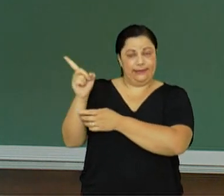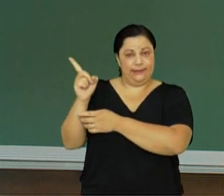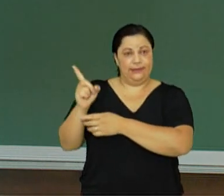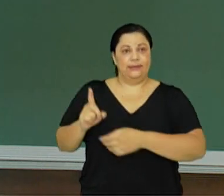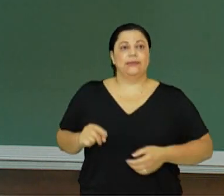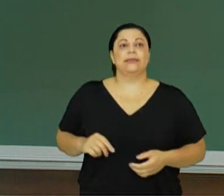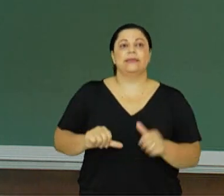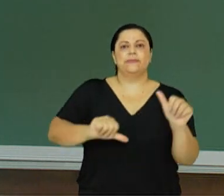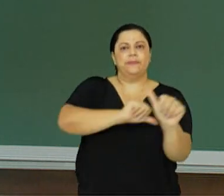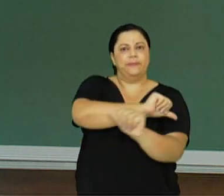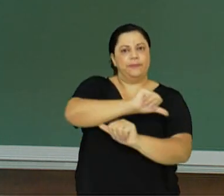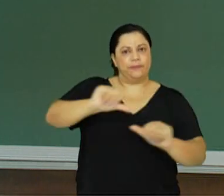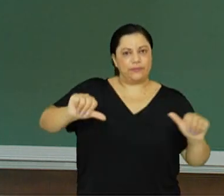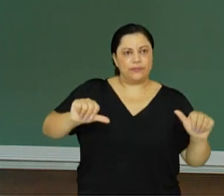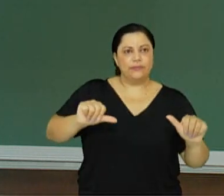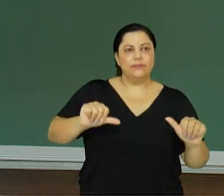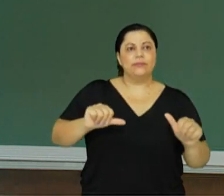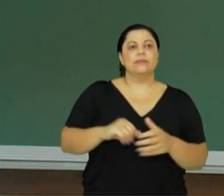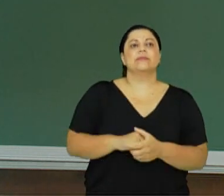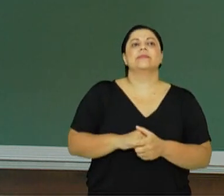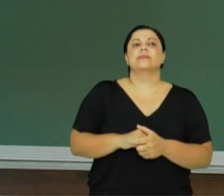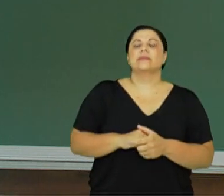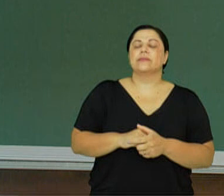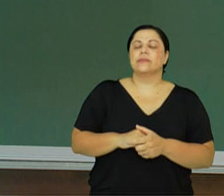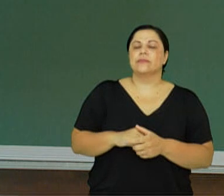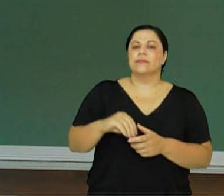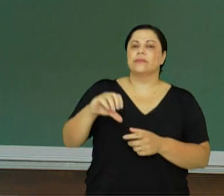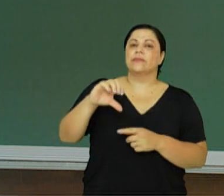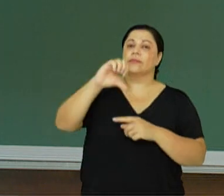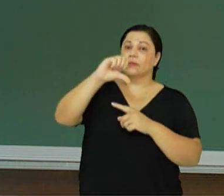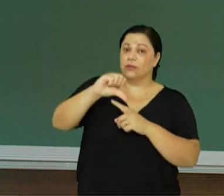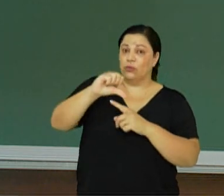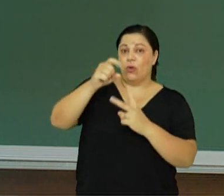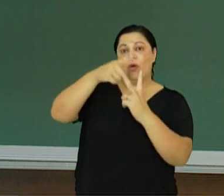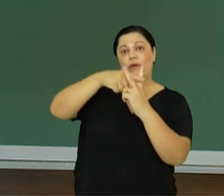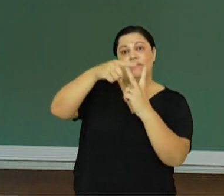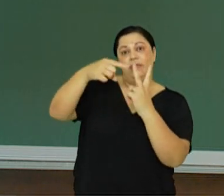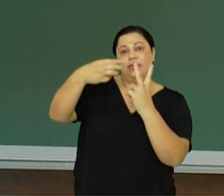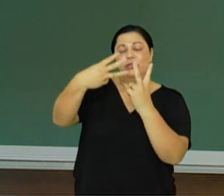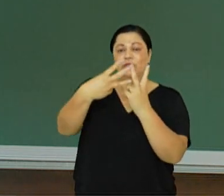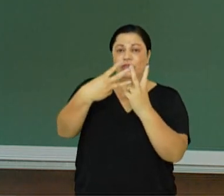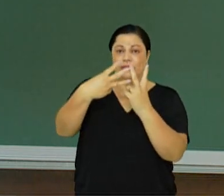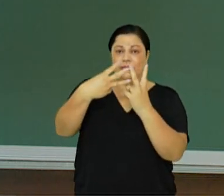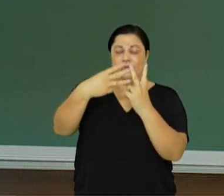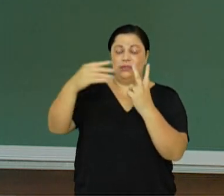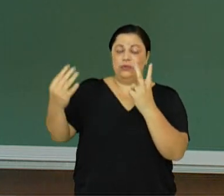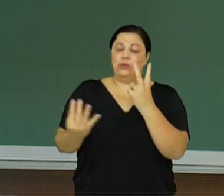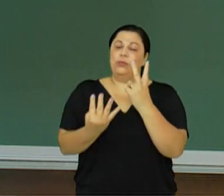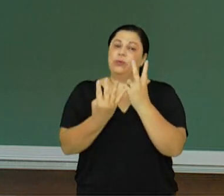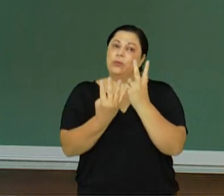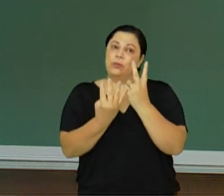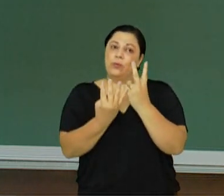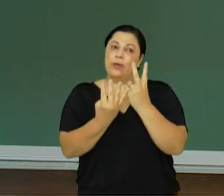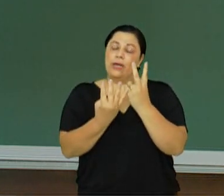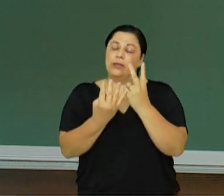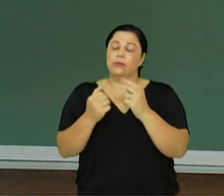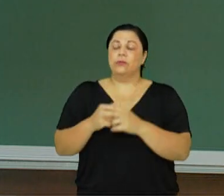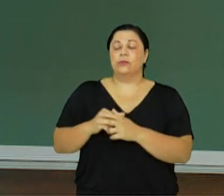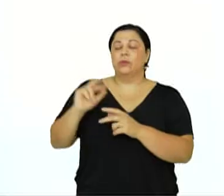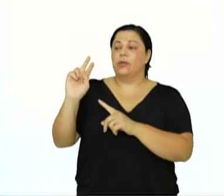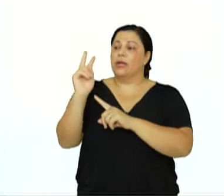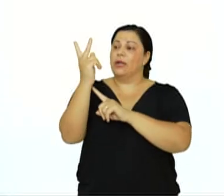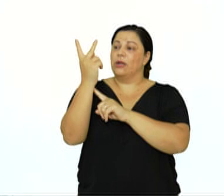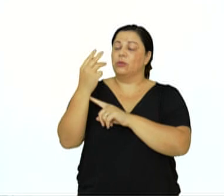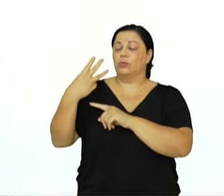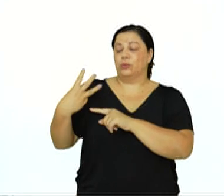Vamos substituir aqui. Então, a área da base, 9 raiz de 3 sobre 4, e a altura, 3.